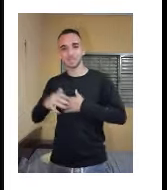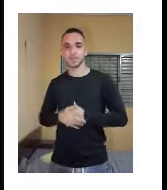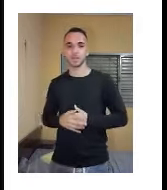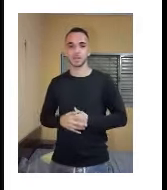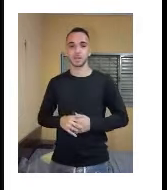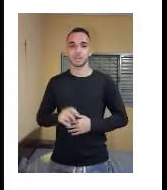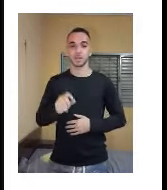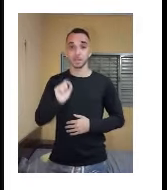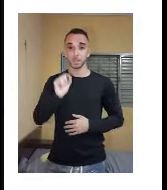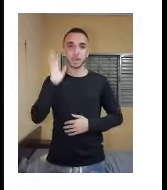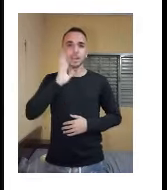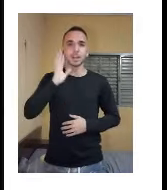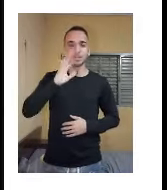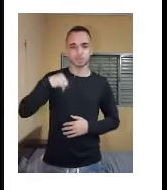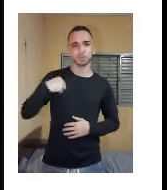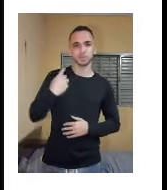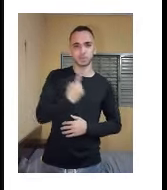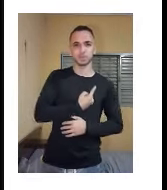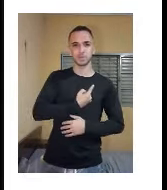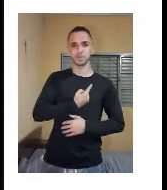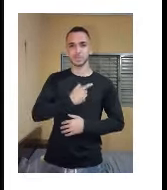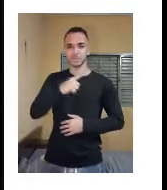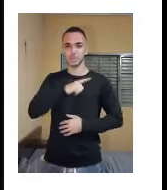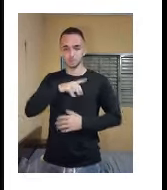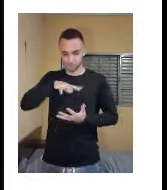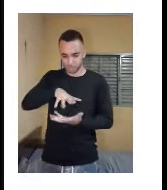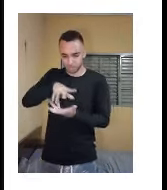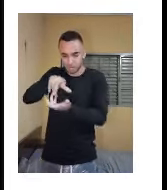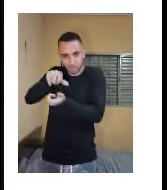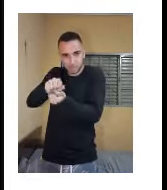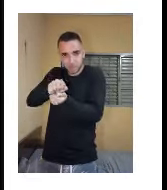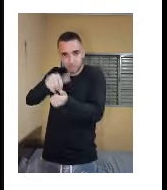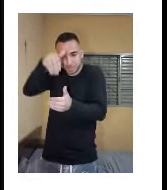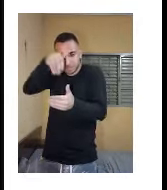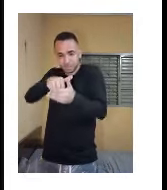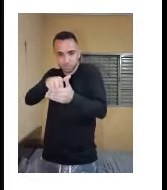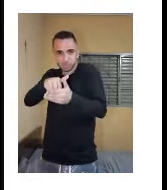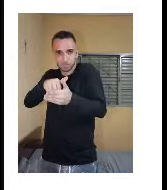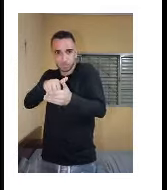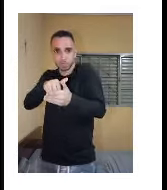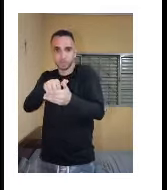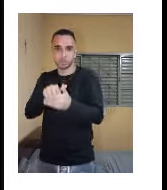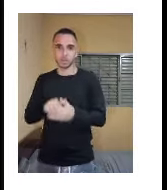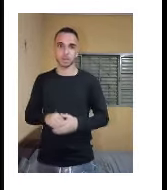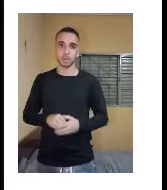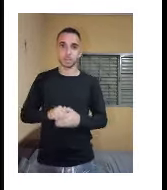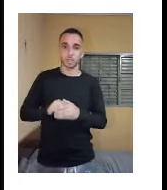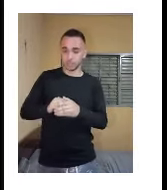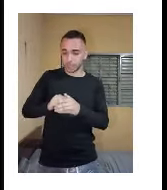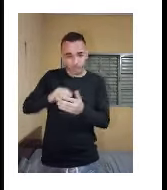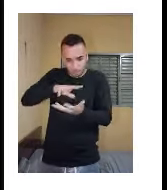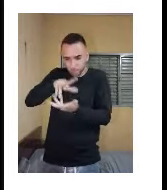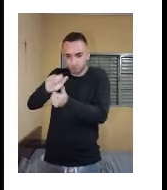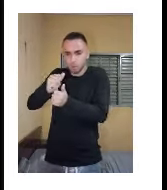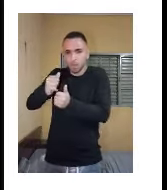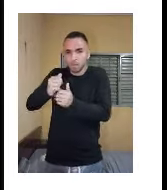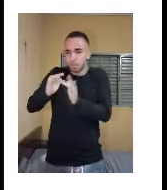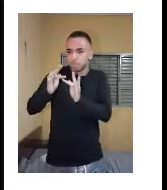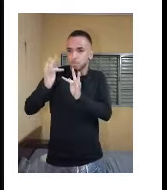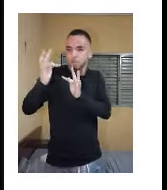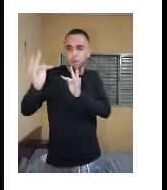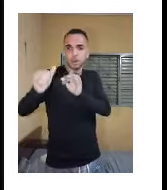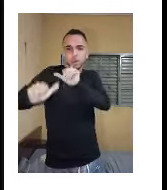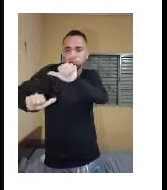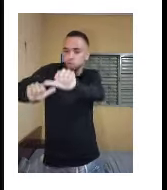gente é parte desse planeta do qual está em transformação, né? E a gente